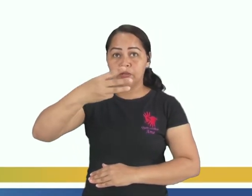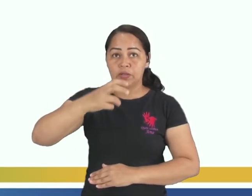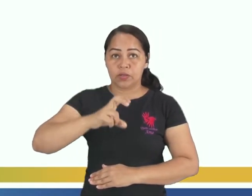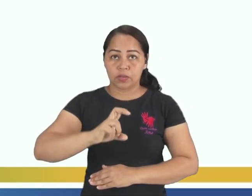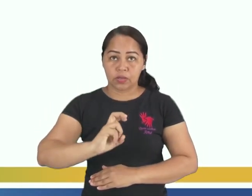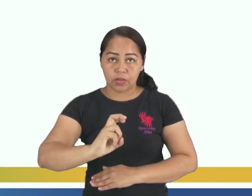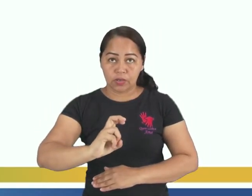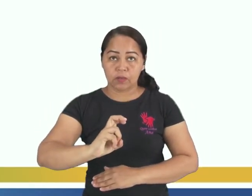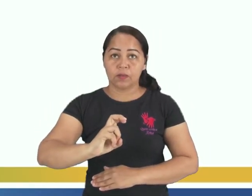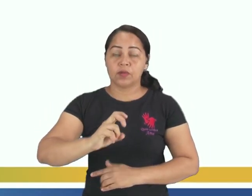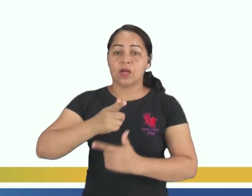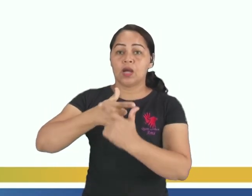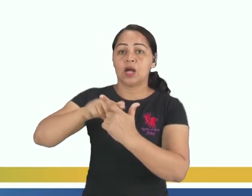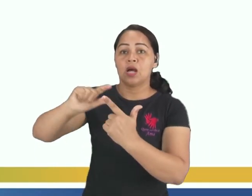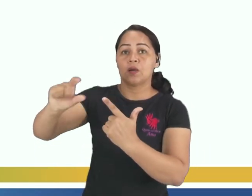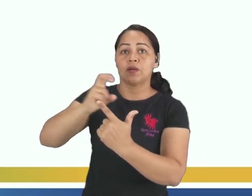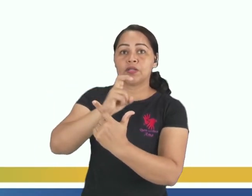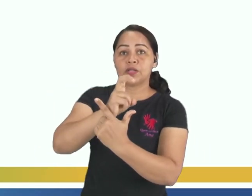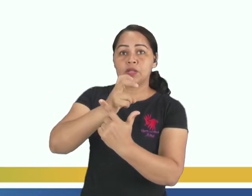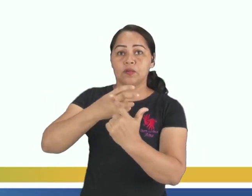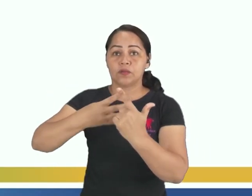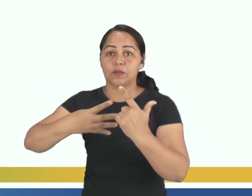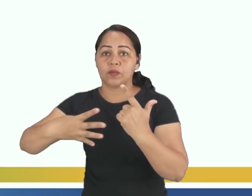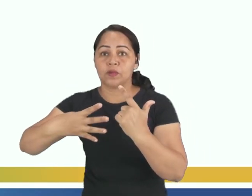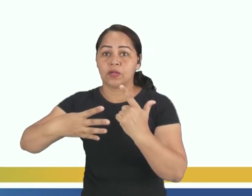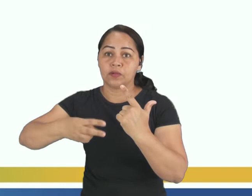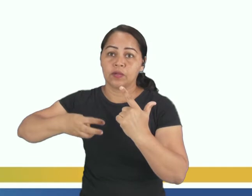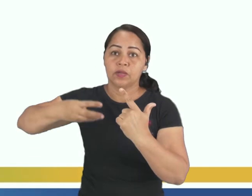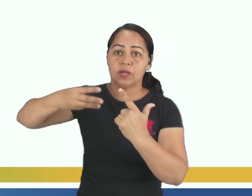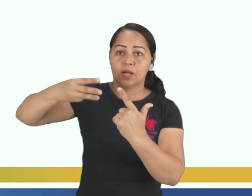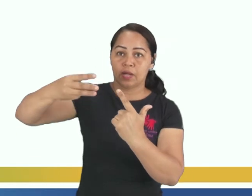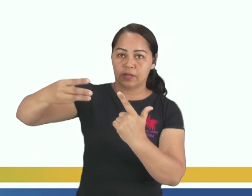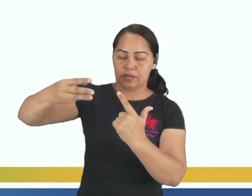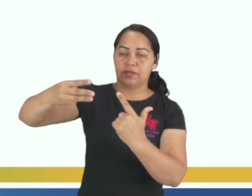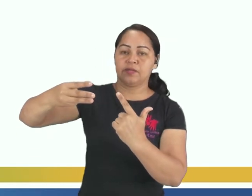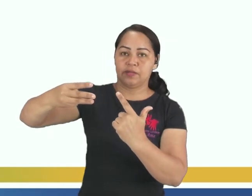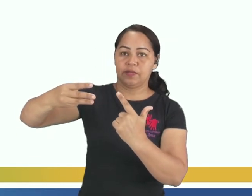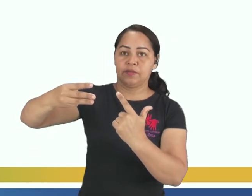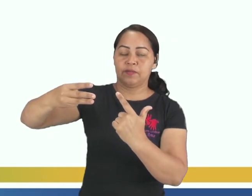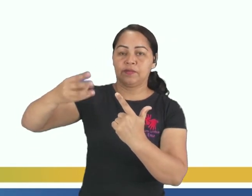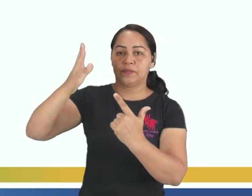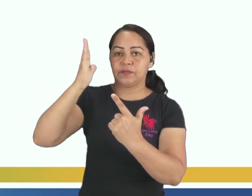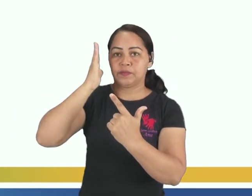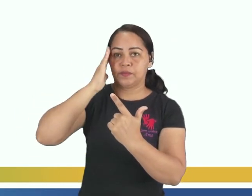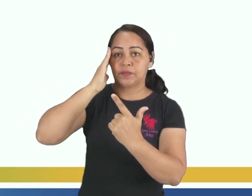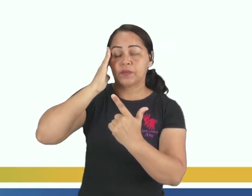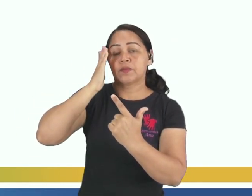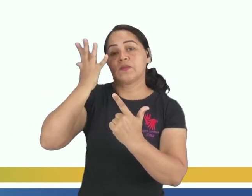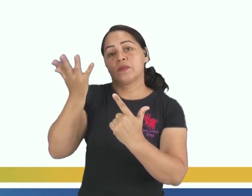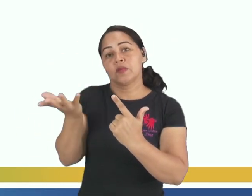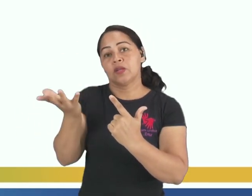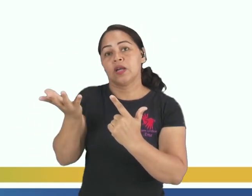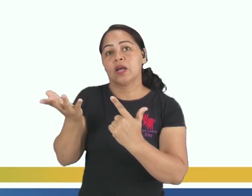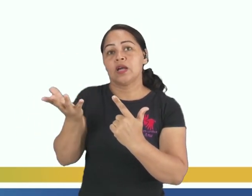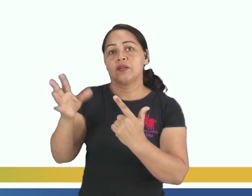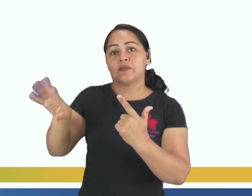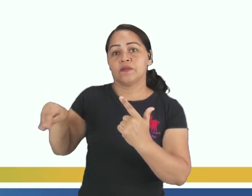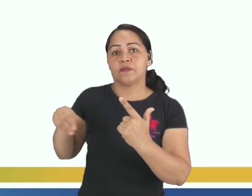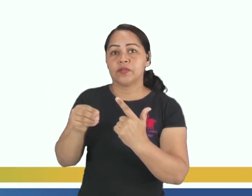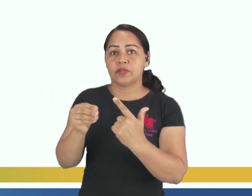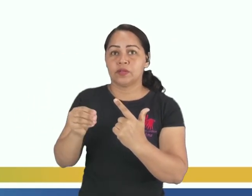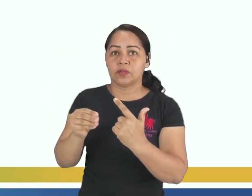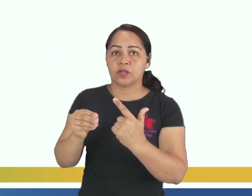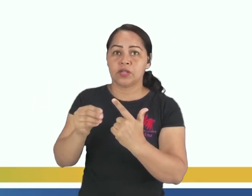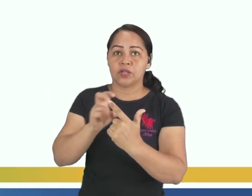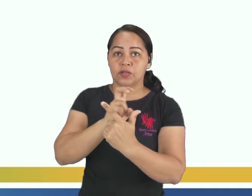a fração 3/5. Então, fica 4 elevado a 3/5. E aí eu aplico a definição. Fica a raiz quinta